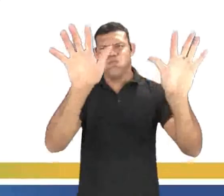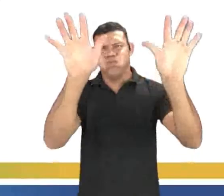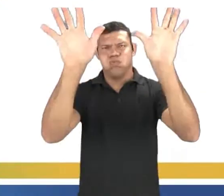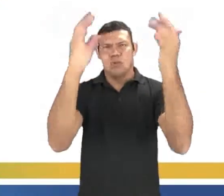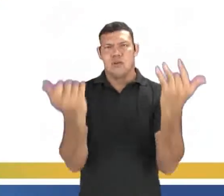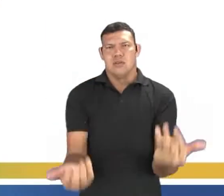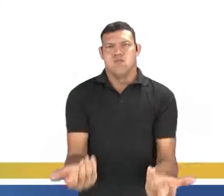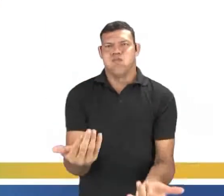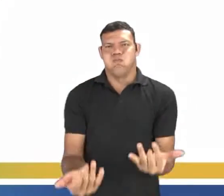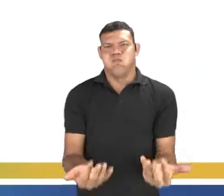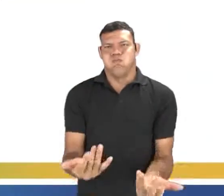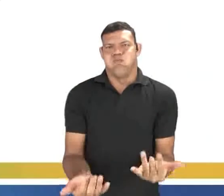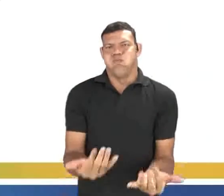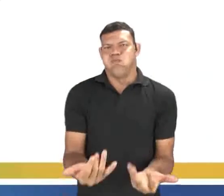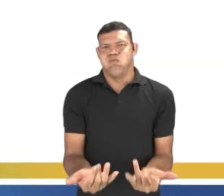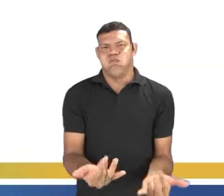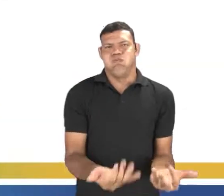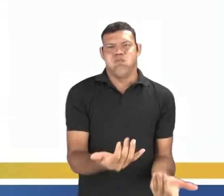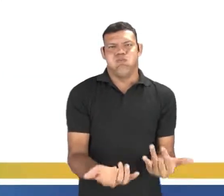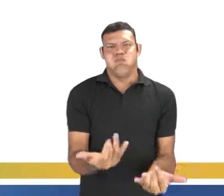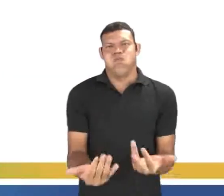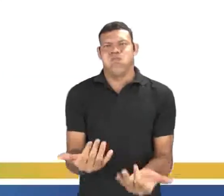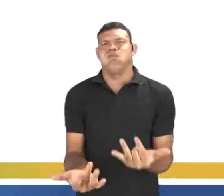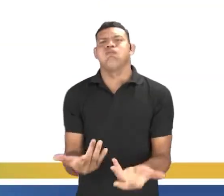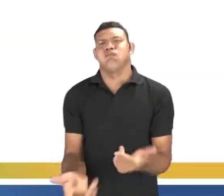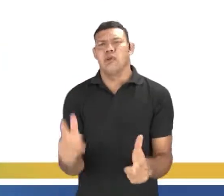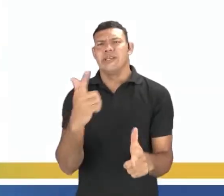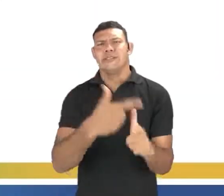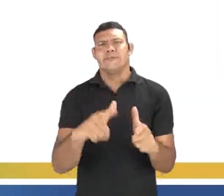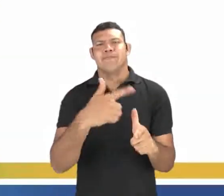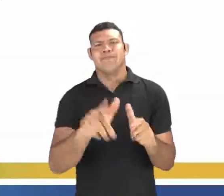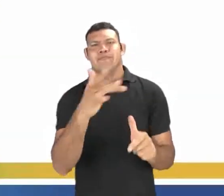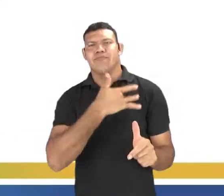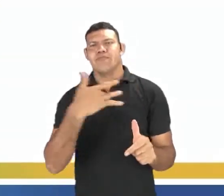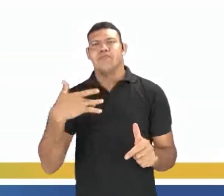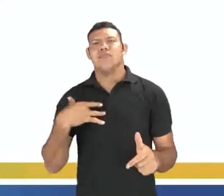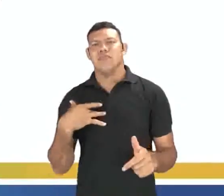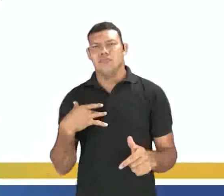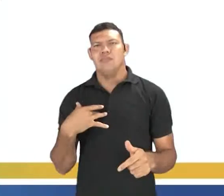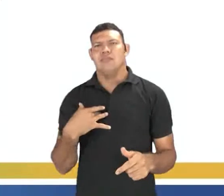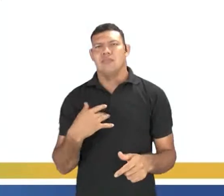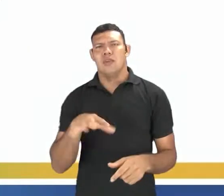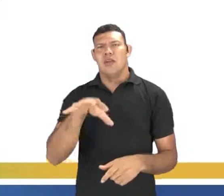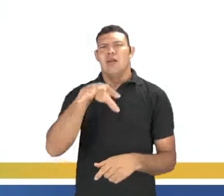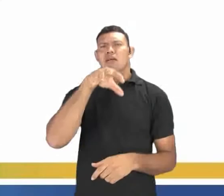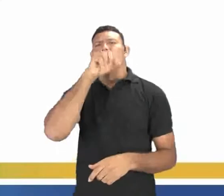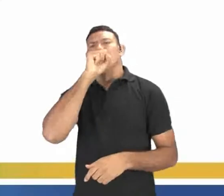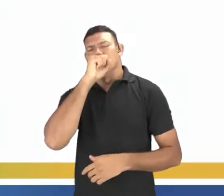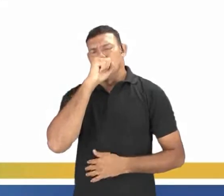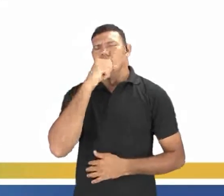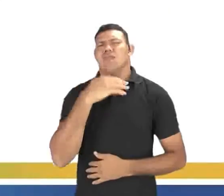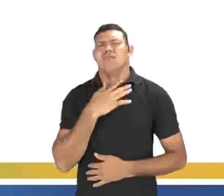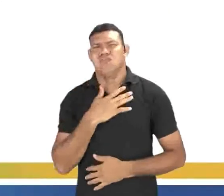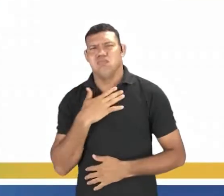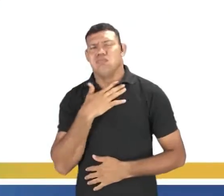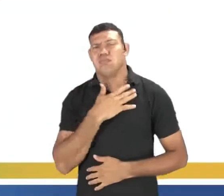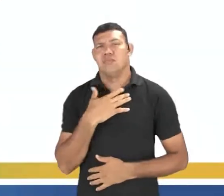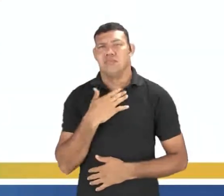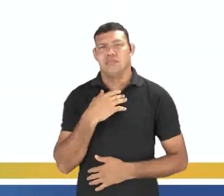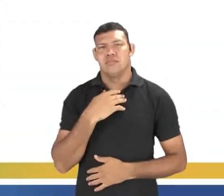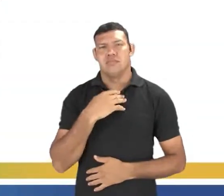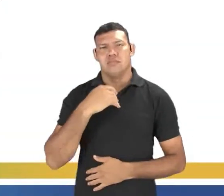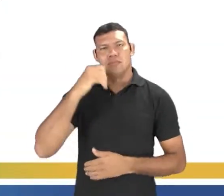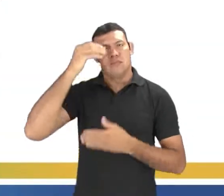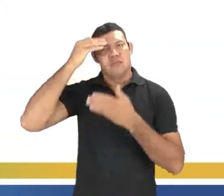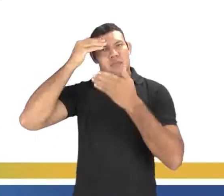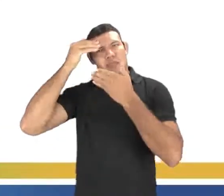produzidos pelas queimadas podem causar problemas de saúde como intoxicação, acidente vascular